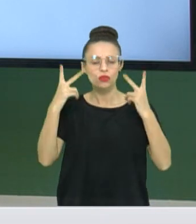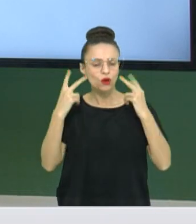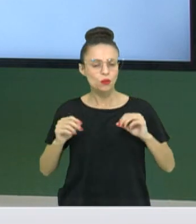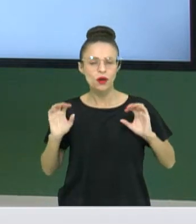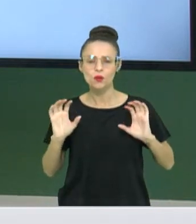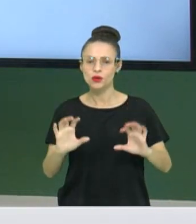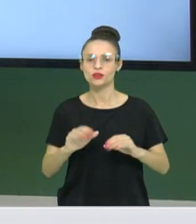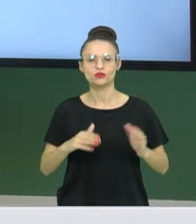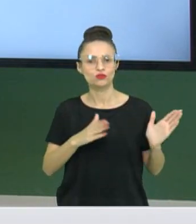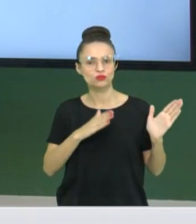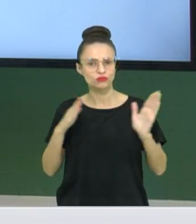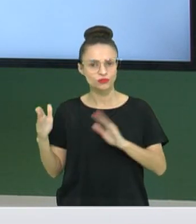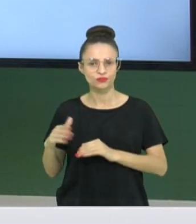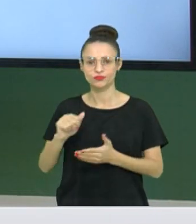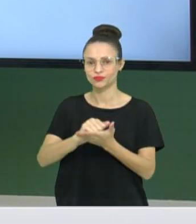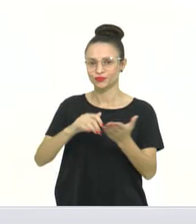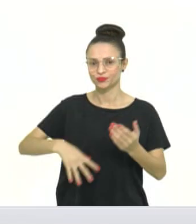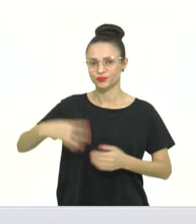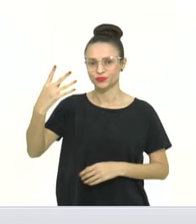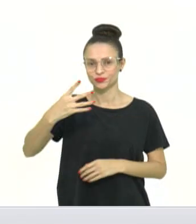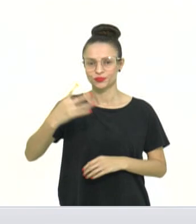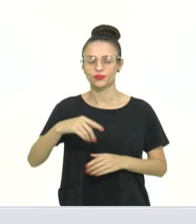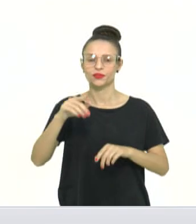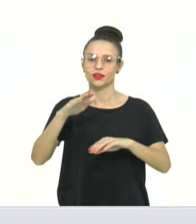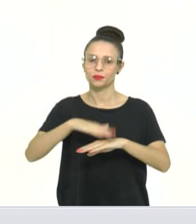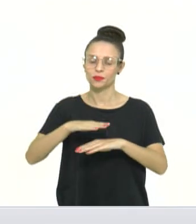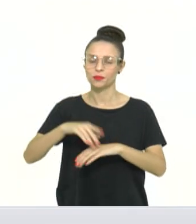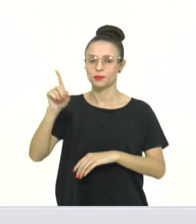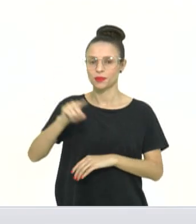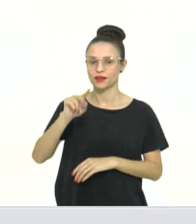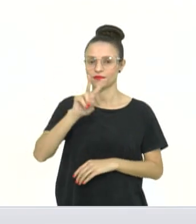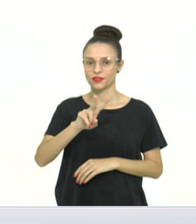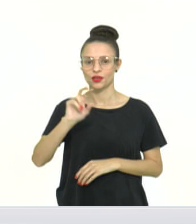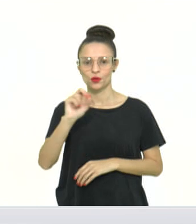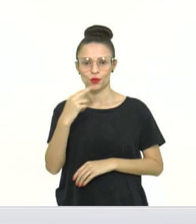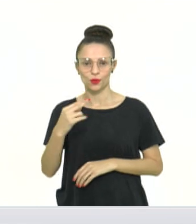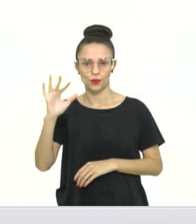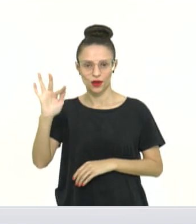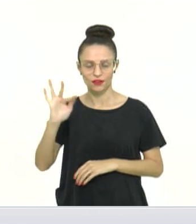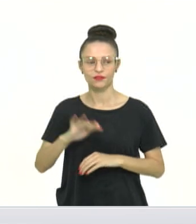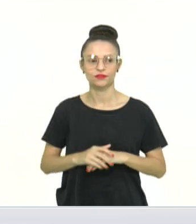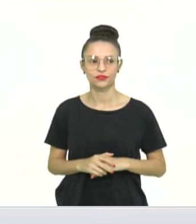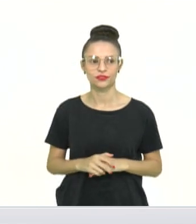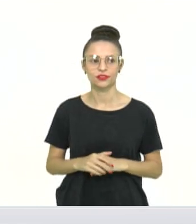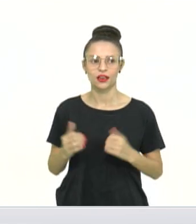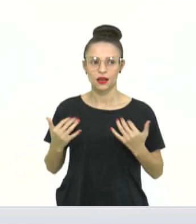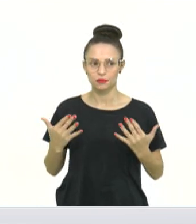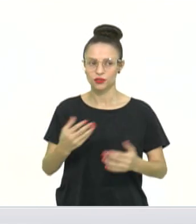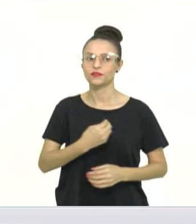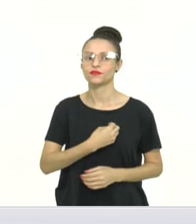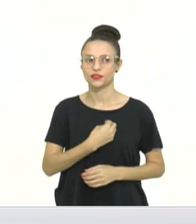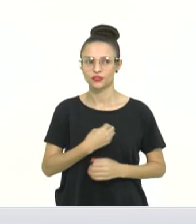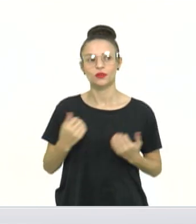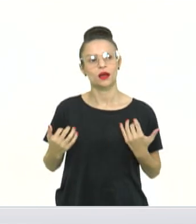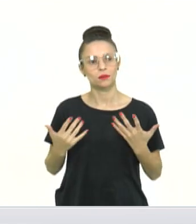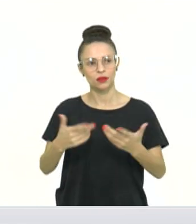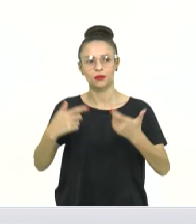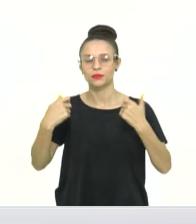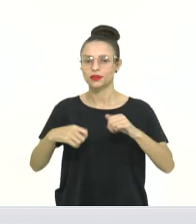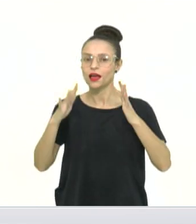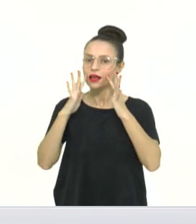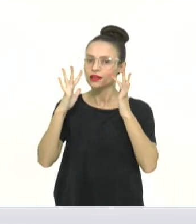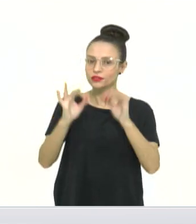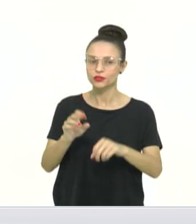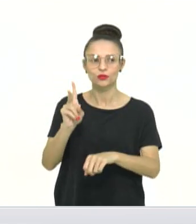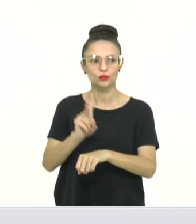mesmo, pessoal. Atividade 4. Marque V ou F para as afirmações. As plantas são seres vivos, as plantas precisam de